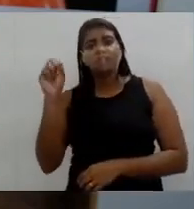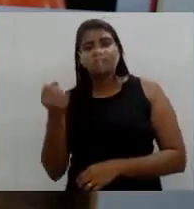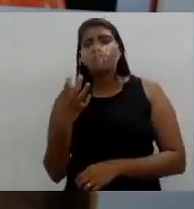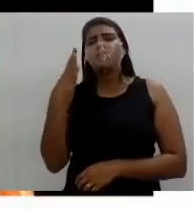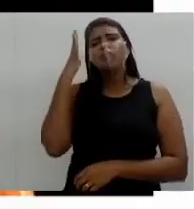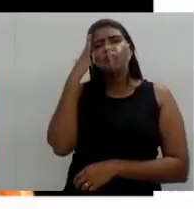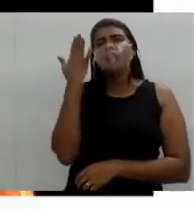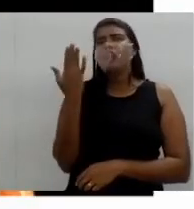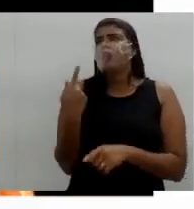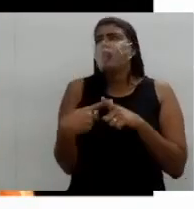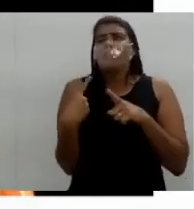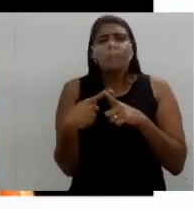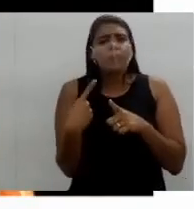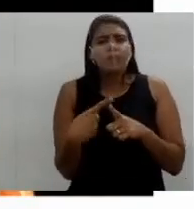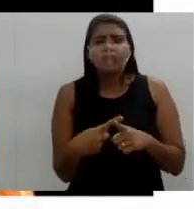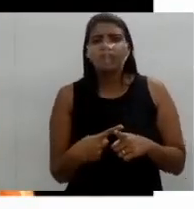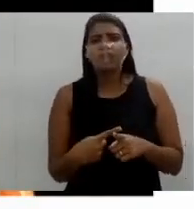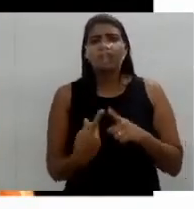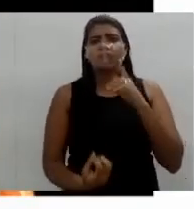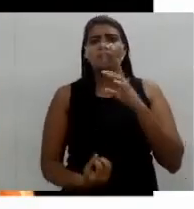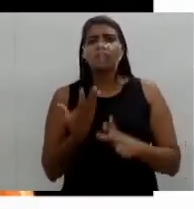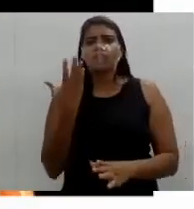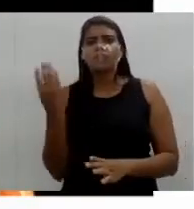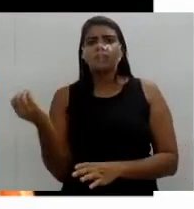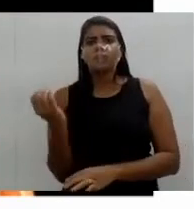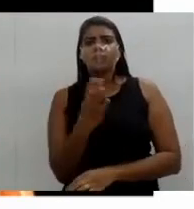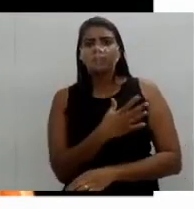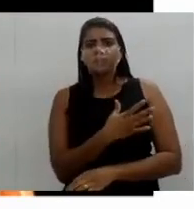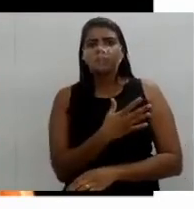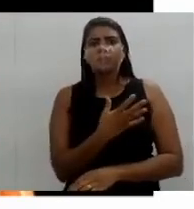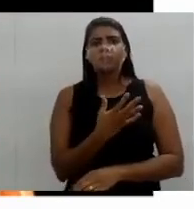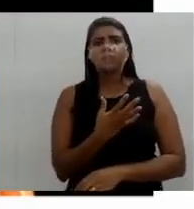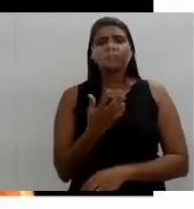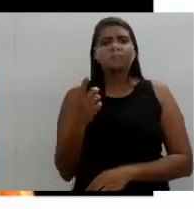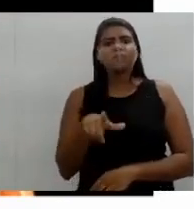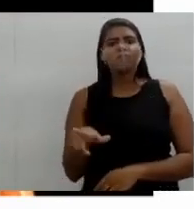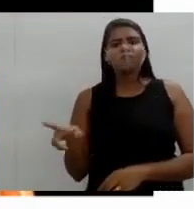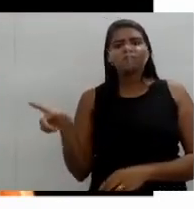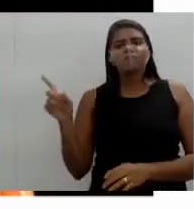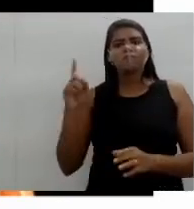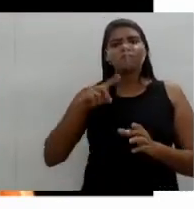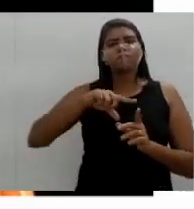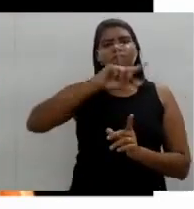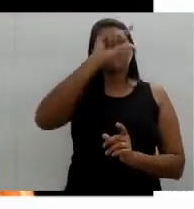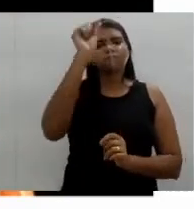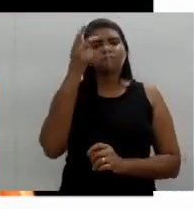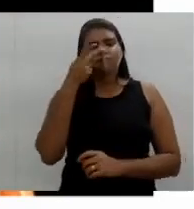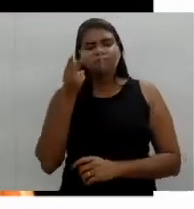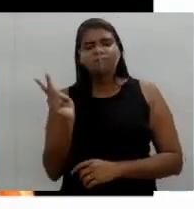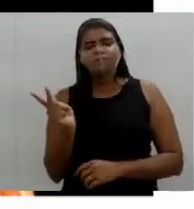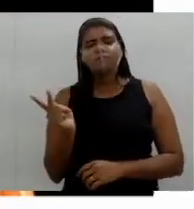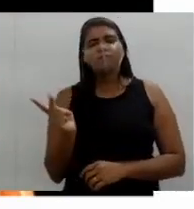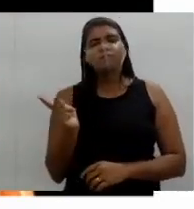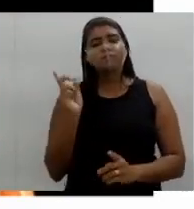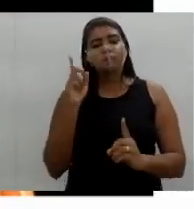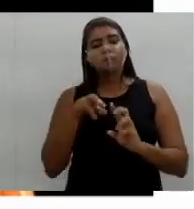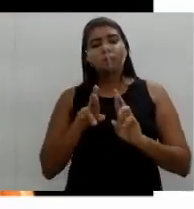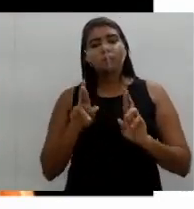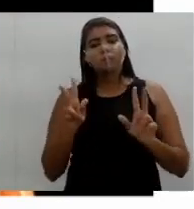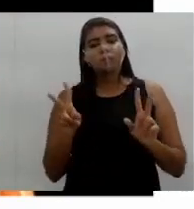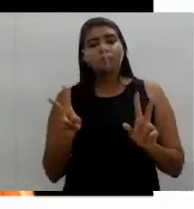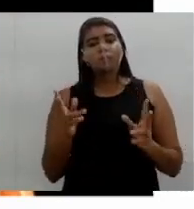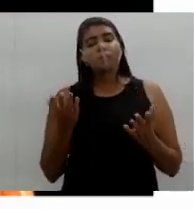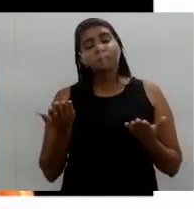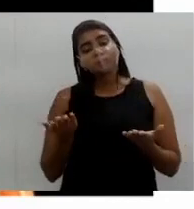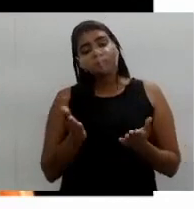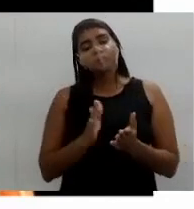agora por que surgiu um novo motivo para voltar à Lua. O objetivo é diferente, tá? Então